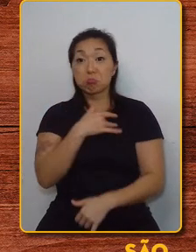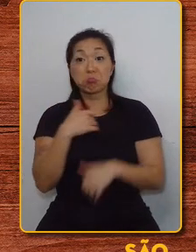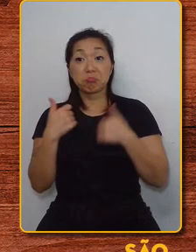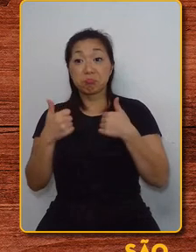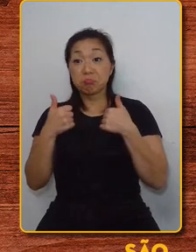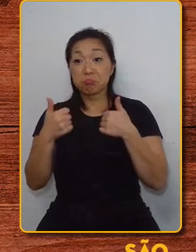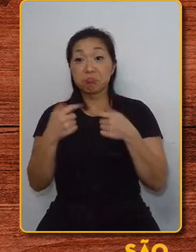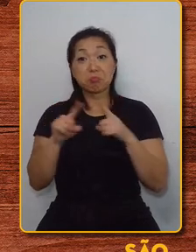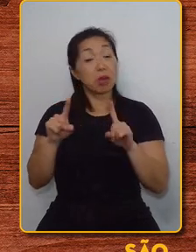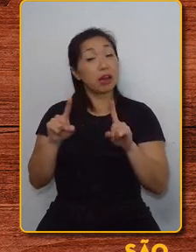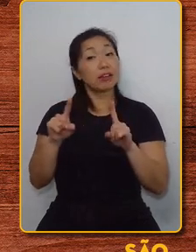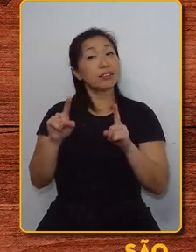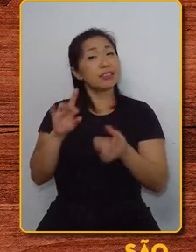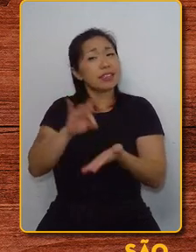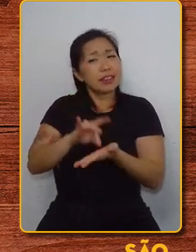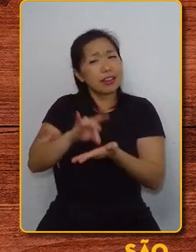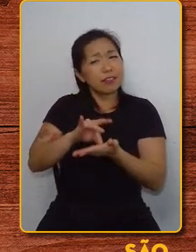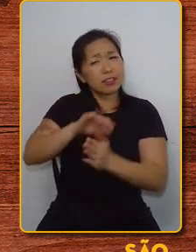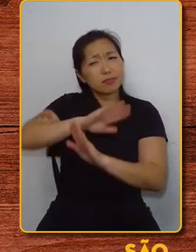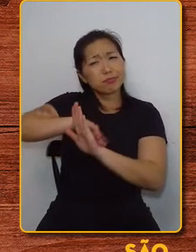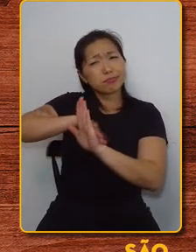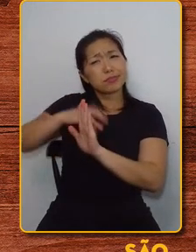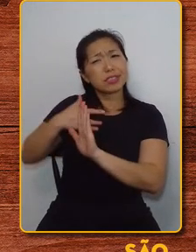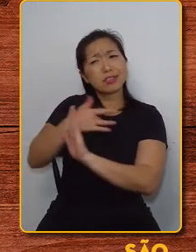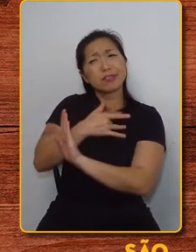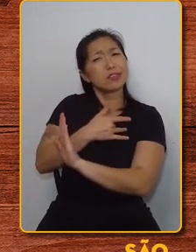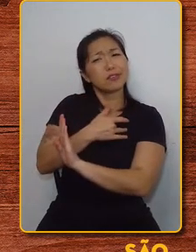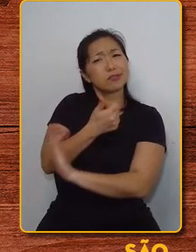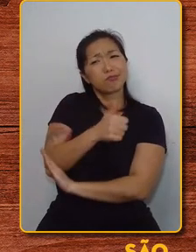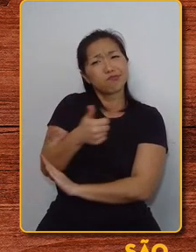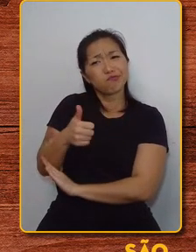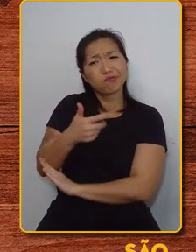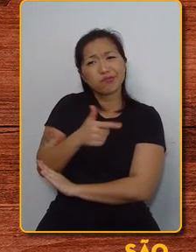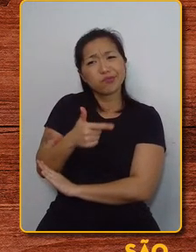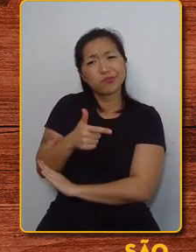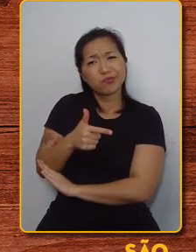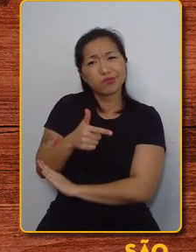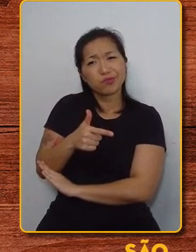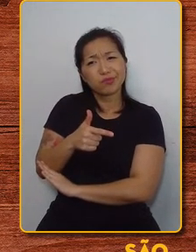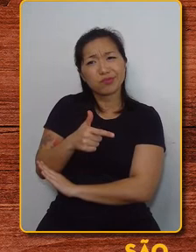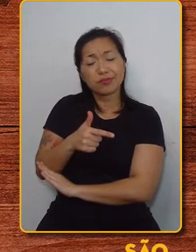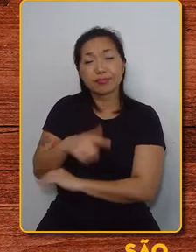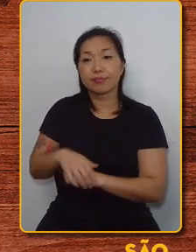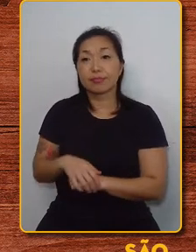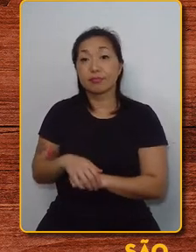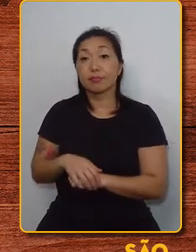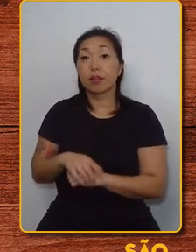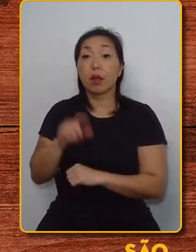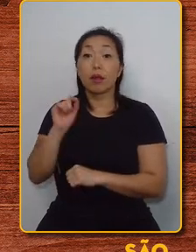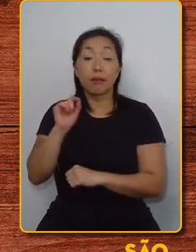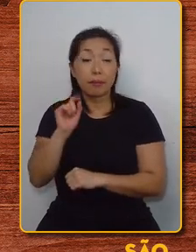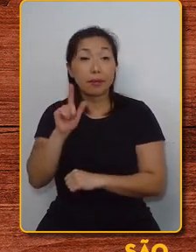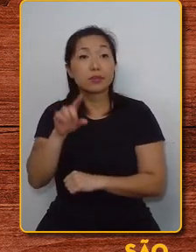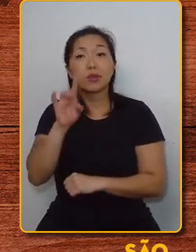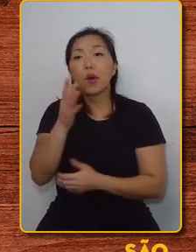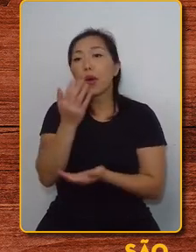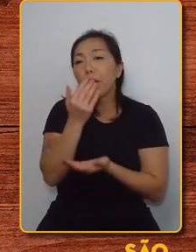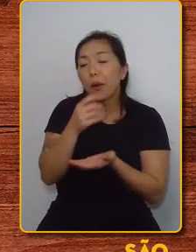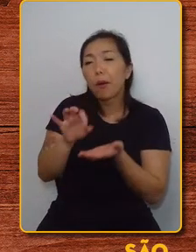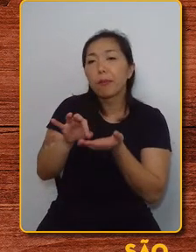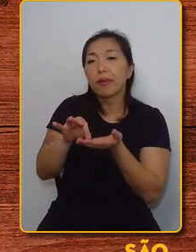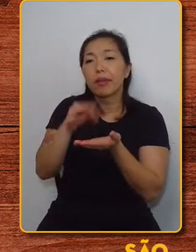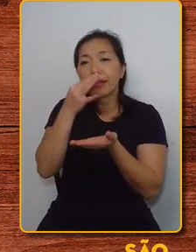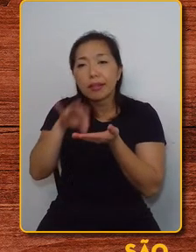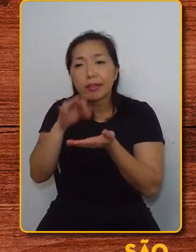são. São produtos desse consumo de chips, de salsicha, dessas